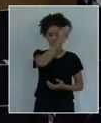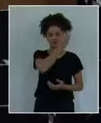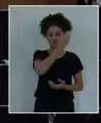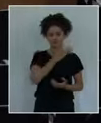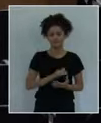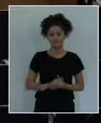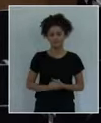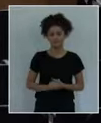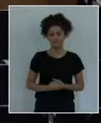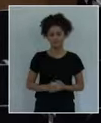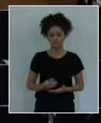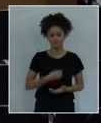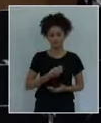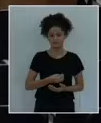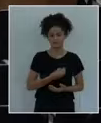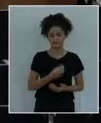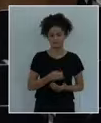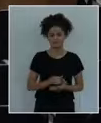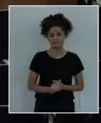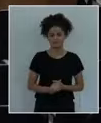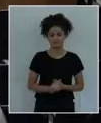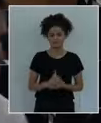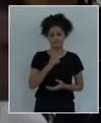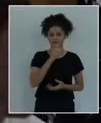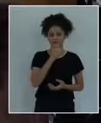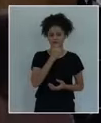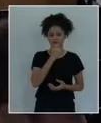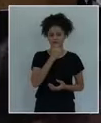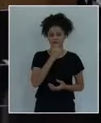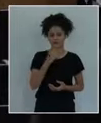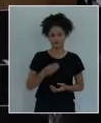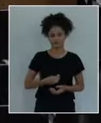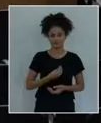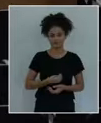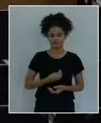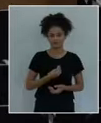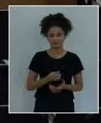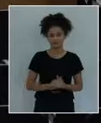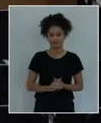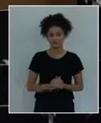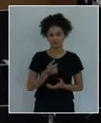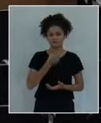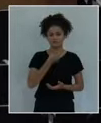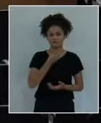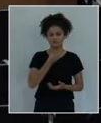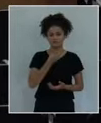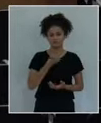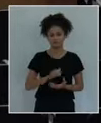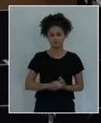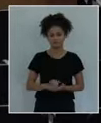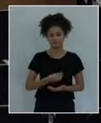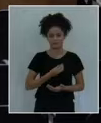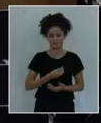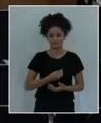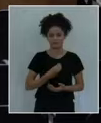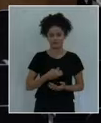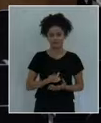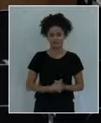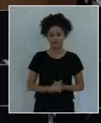Silva. Presente. Carlos Alberto de Oliveira Souza. Presente. Francisco Pinto da Rocha Neto.